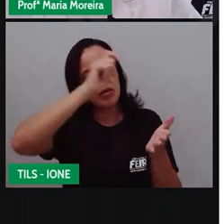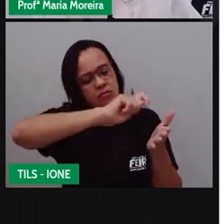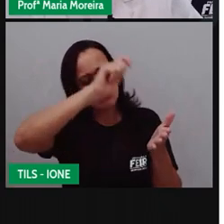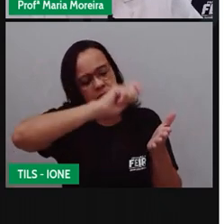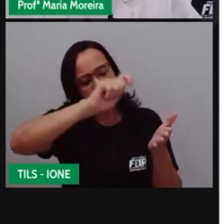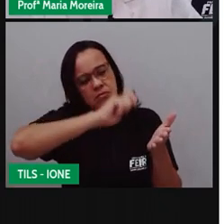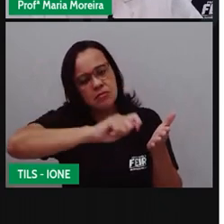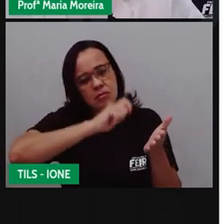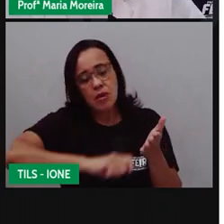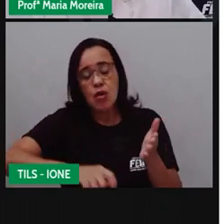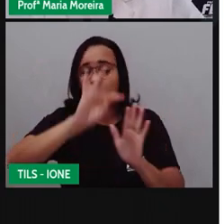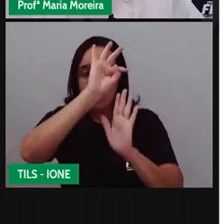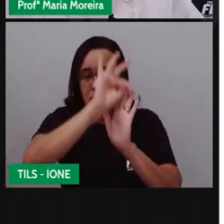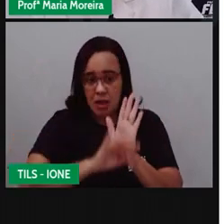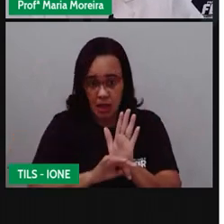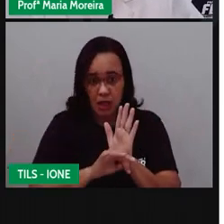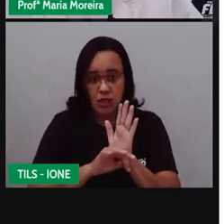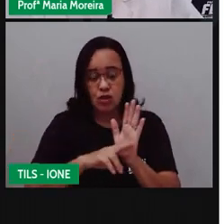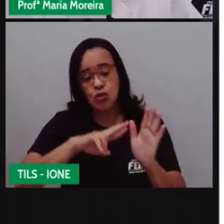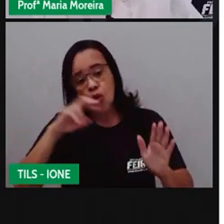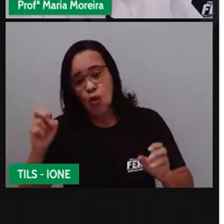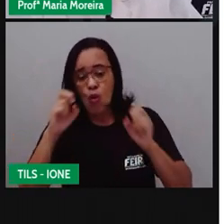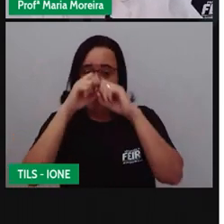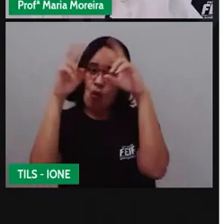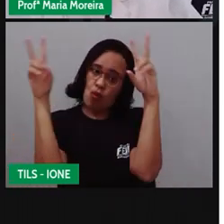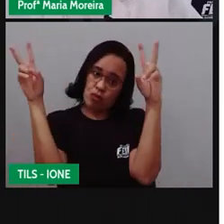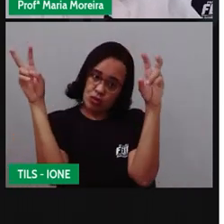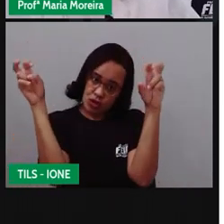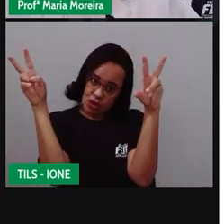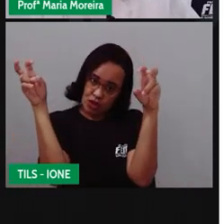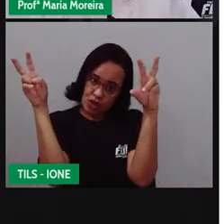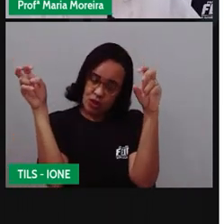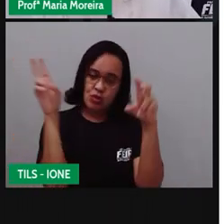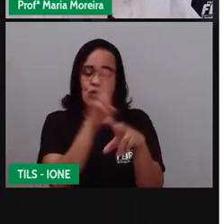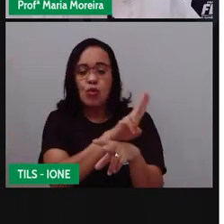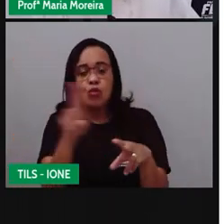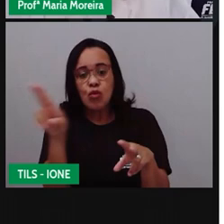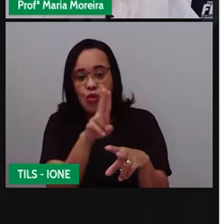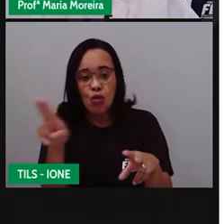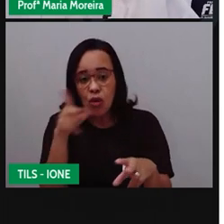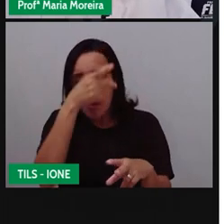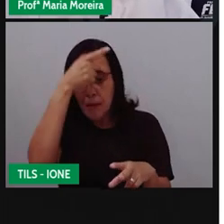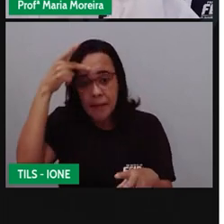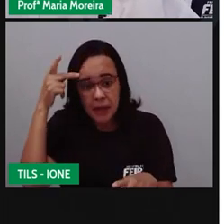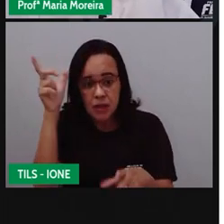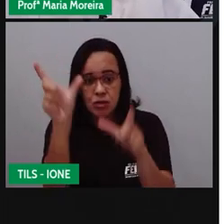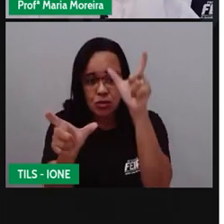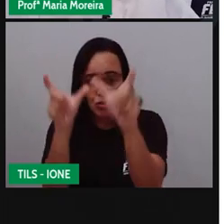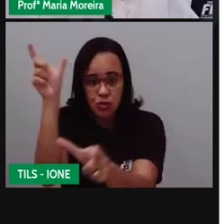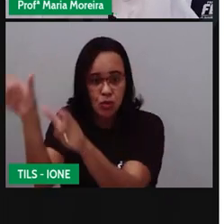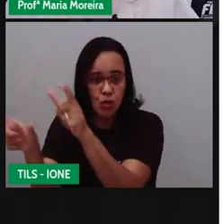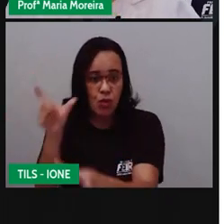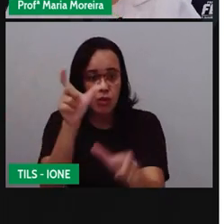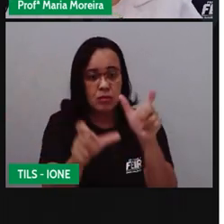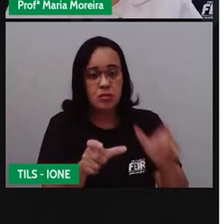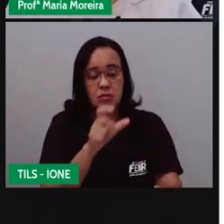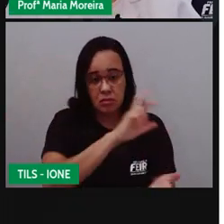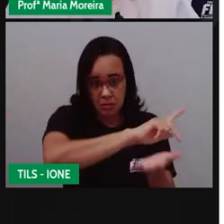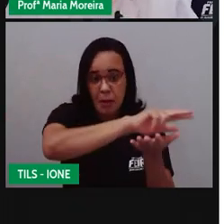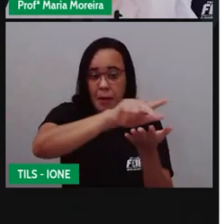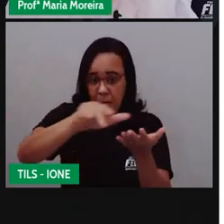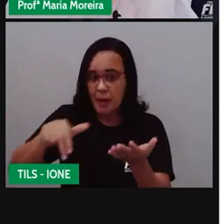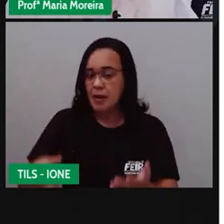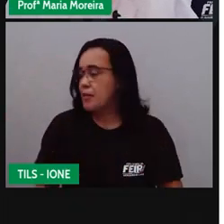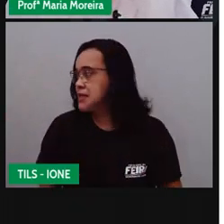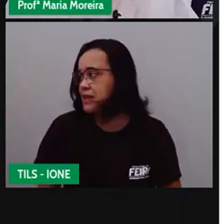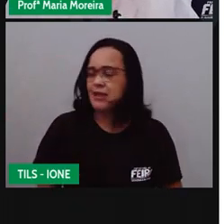pode ter um título com somente o nome da pessoa, biografia de Charlie Chaplin, biografia de Felipe Neto, biografia de Ione, Ione